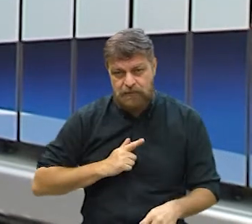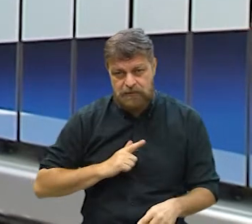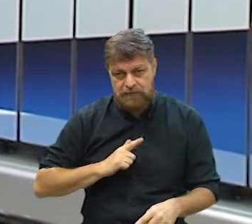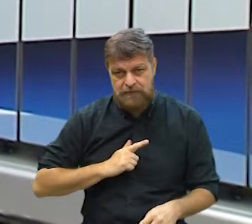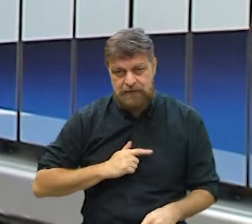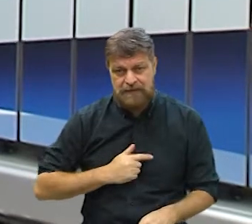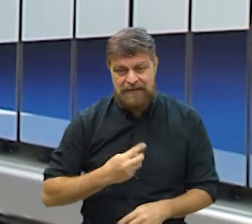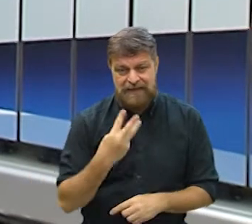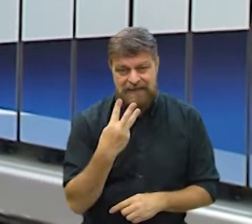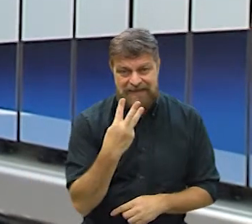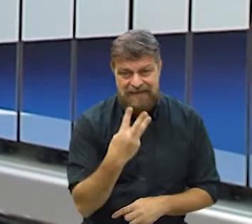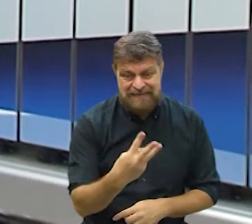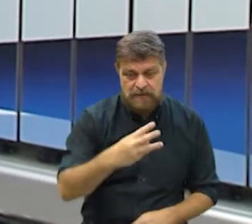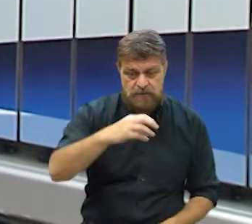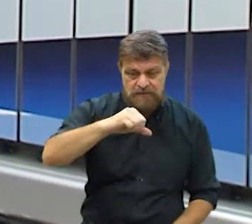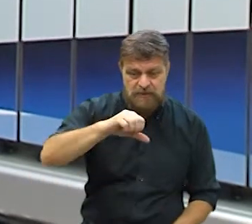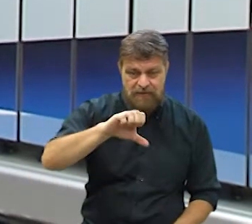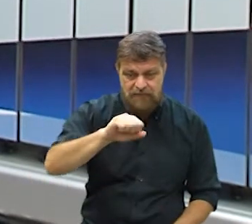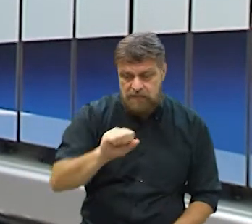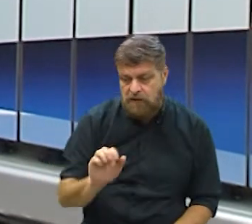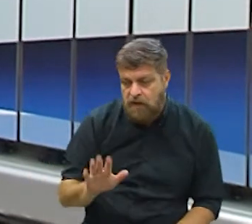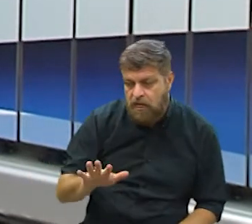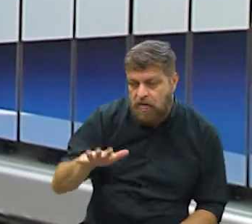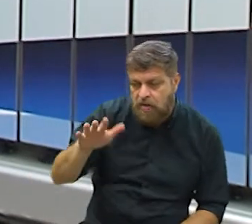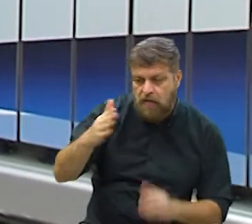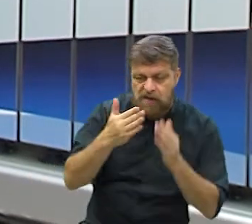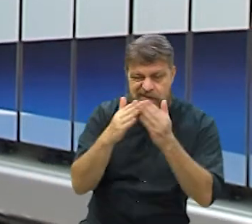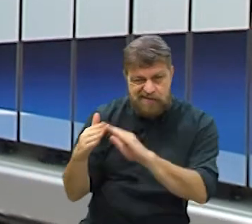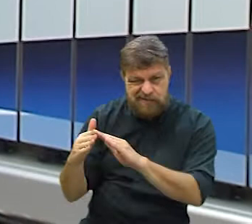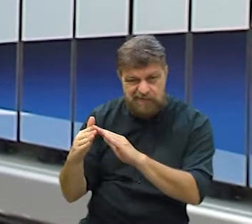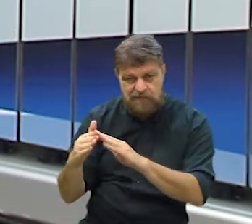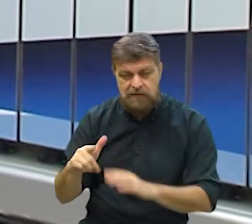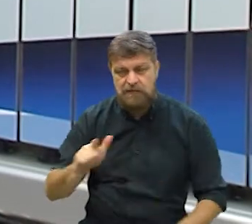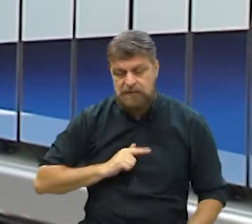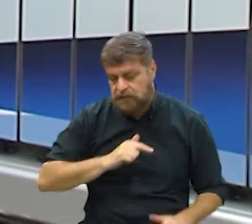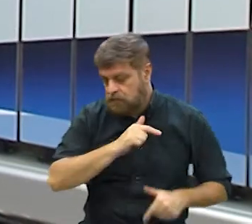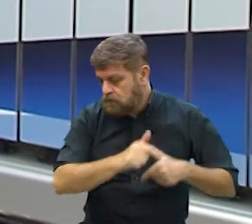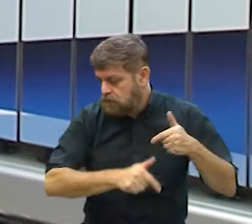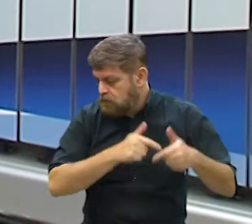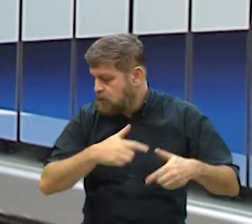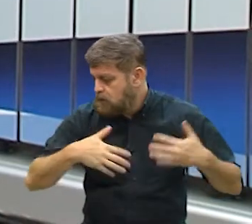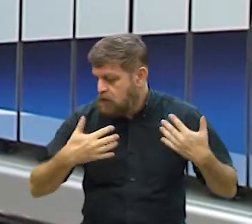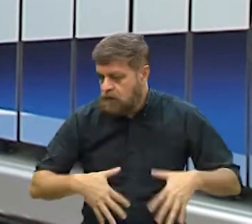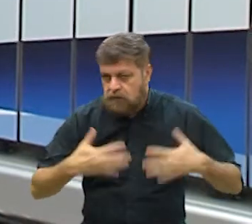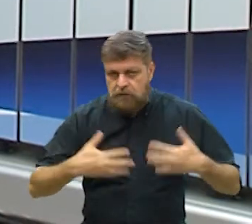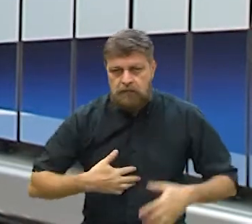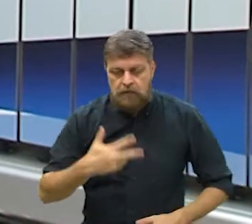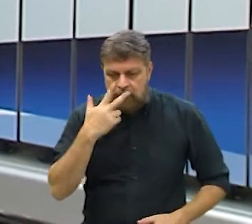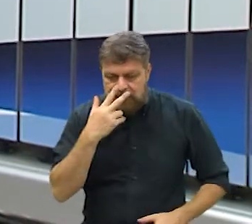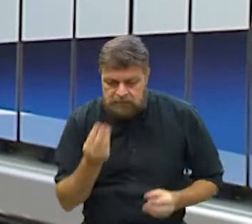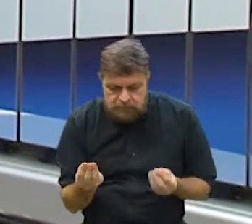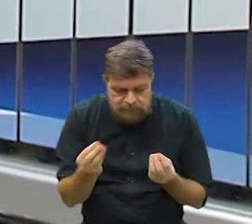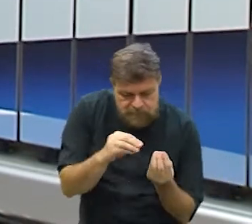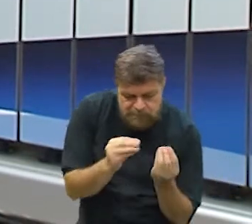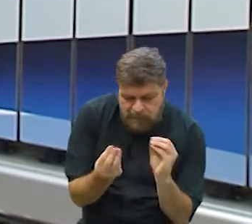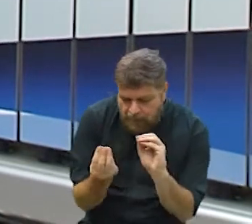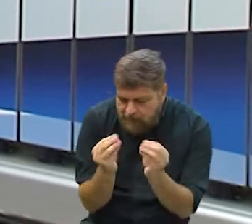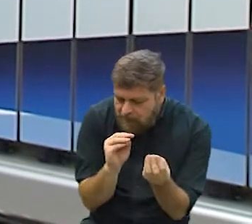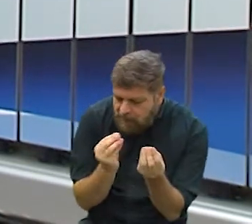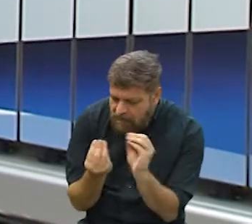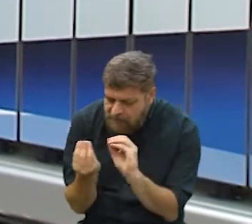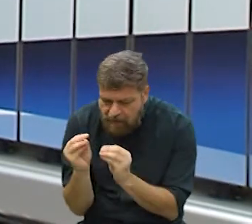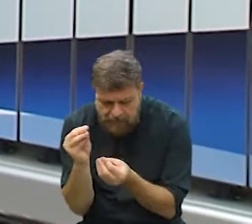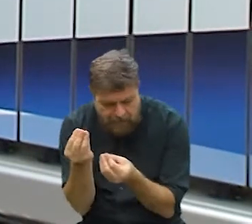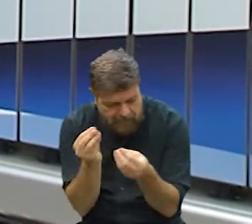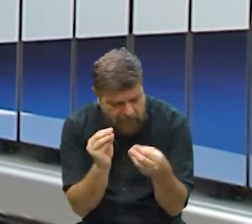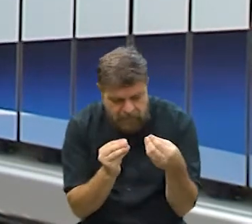temos 398 núcleos de forma informal na cidade, é um trabalho grande, é quase um quebra-cabeça para você